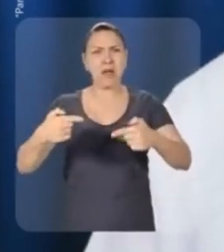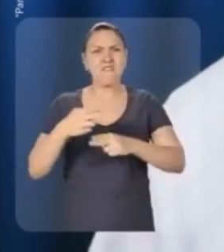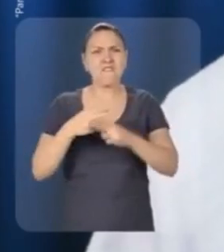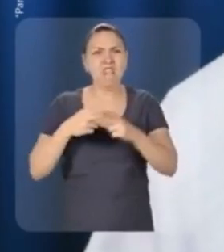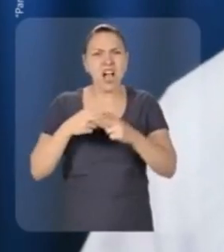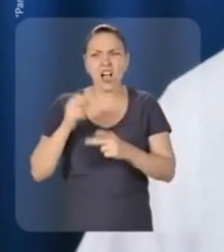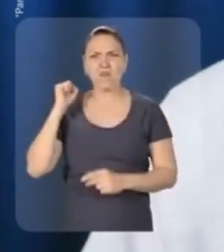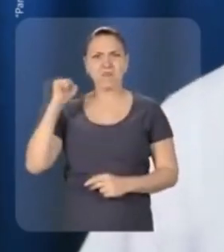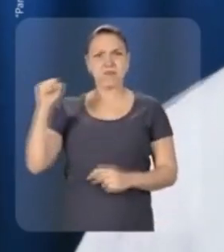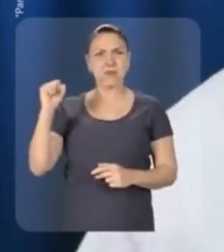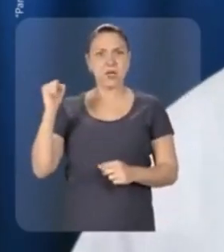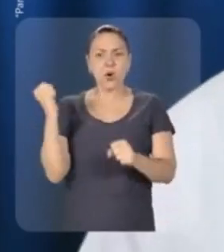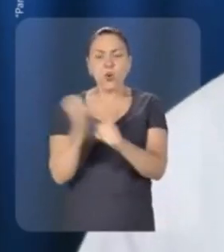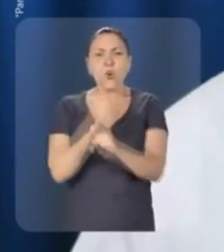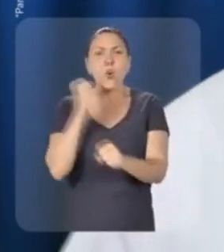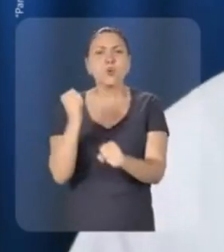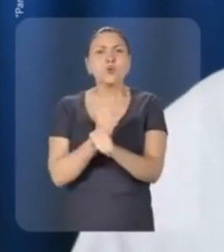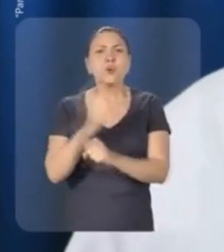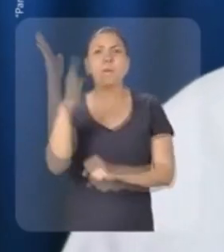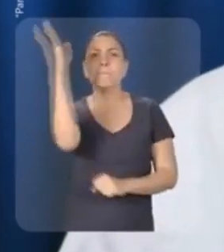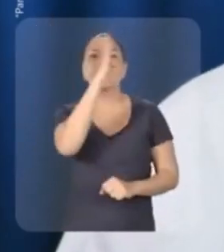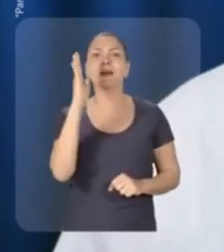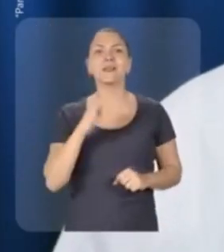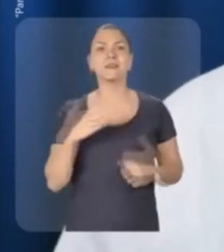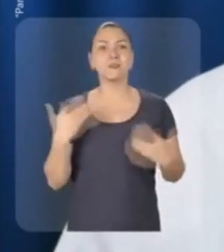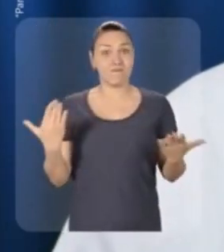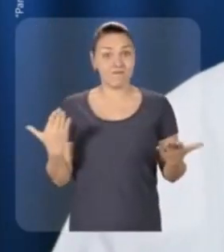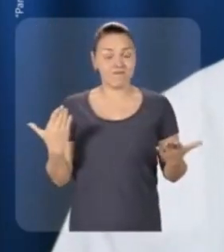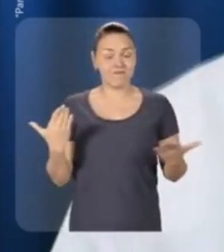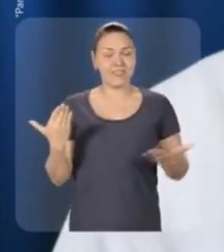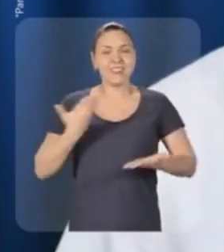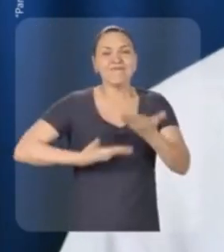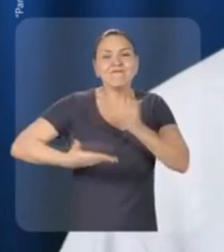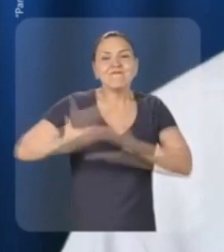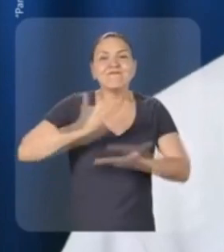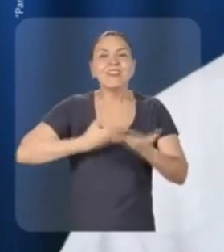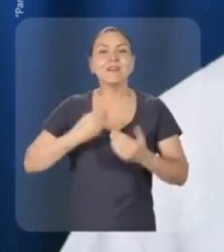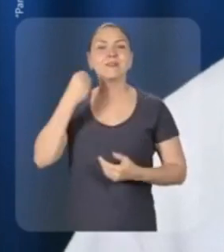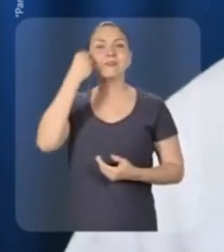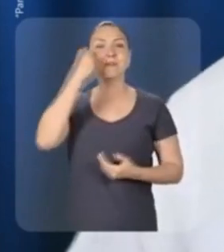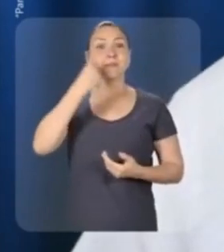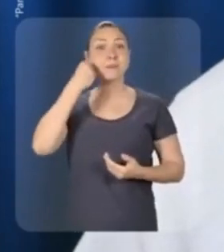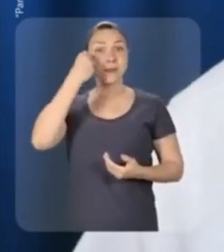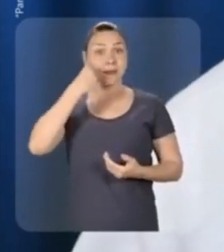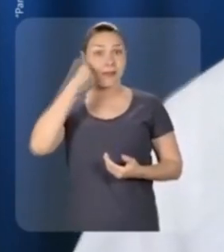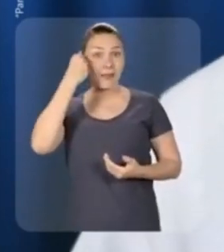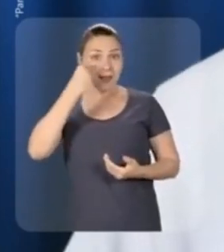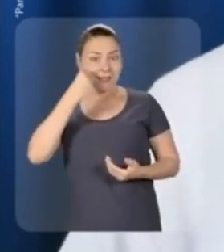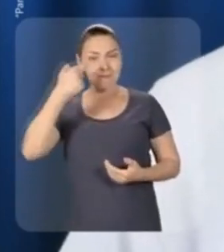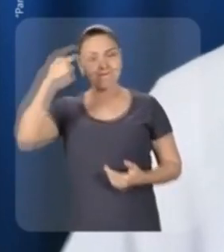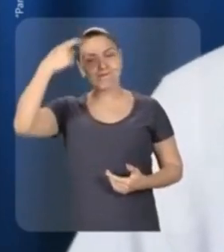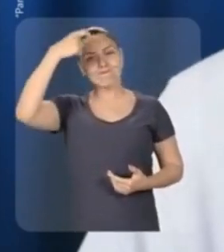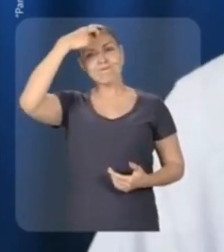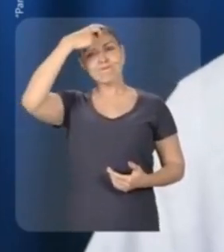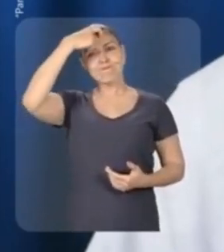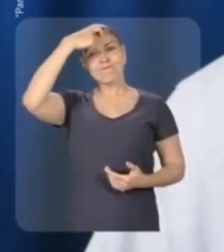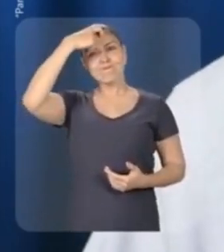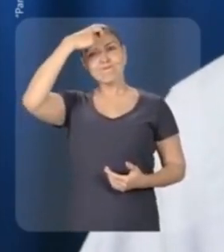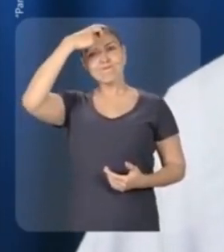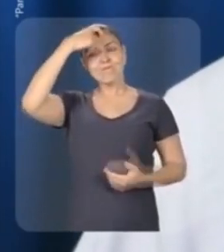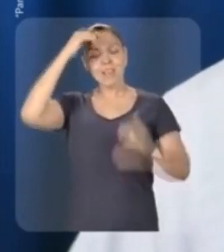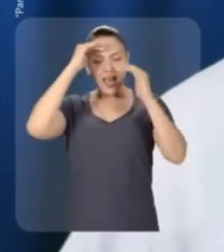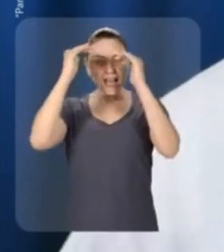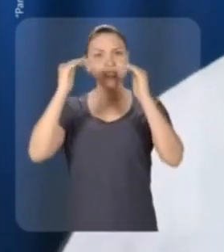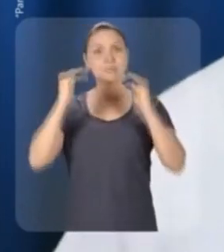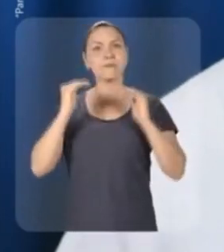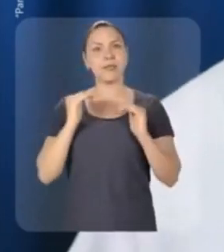nem na faca que vamos construir essa nação. É no diálogo, na experiência, na